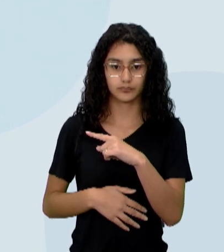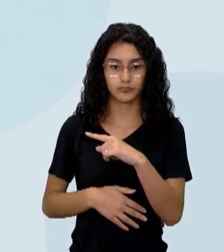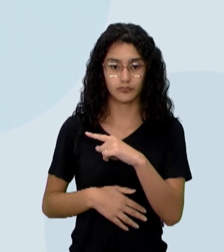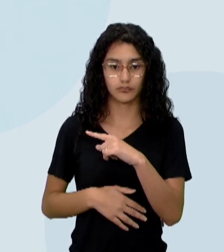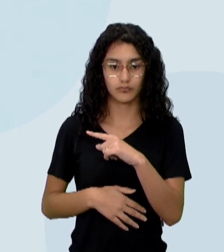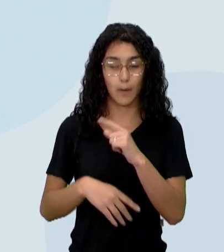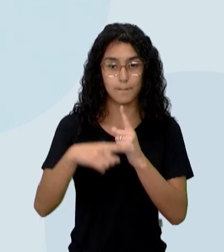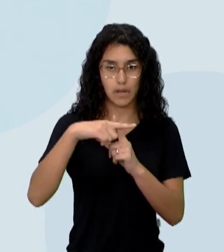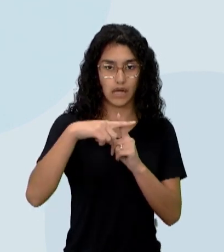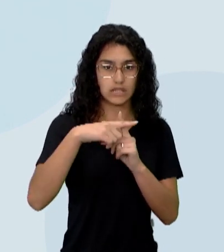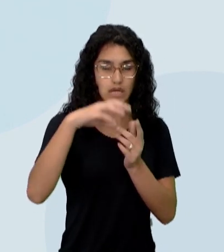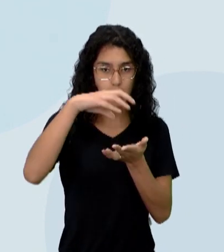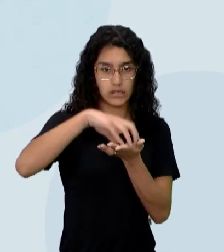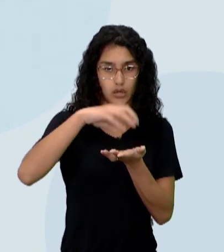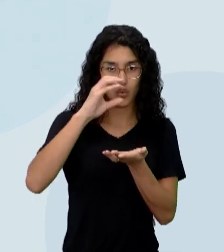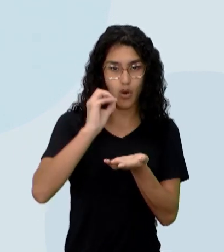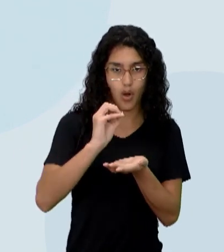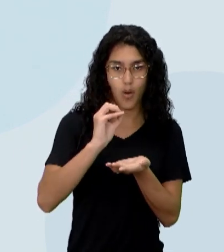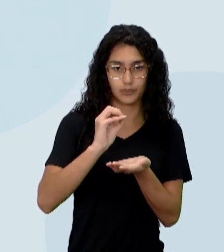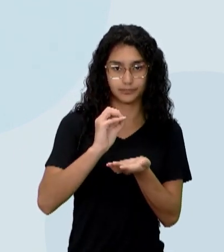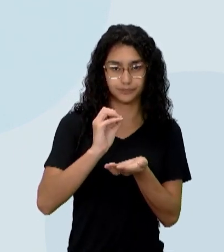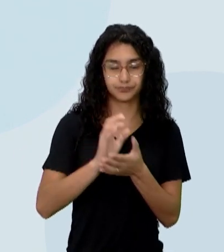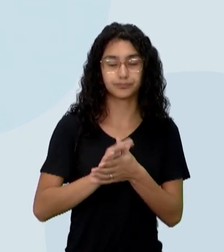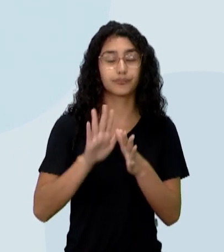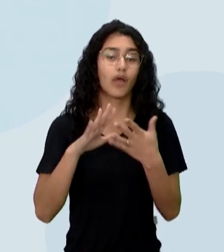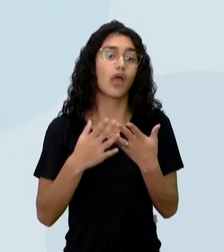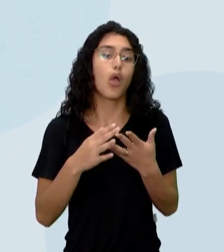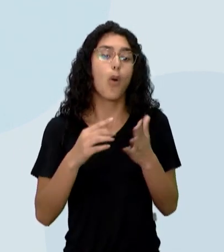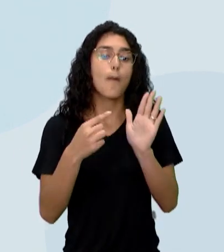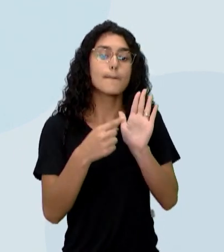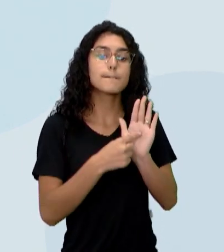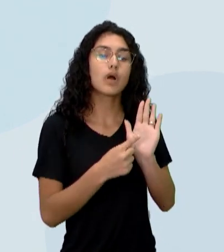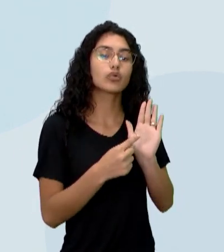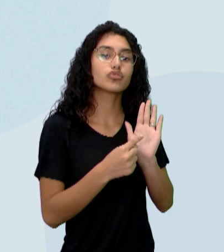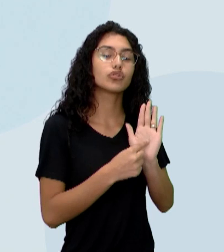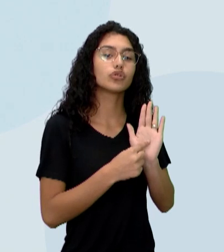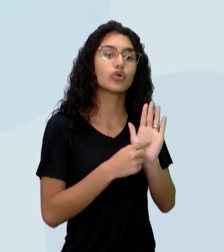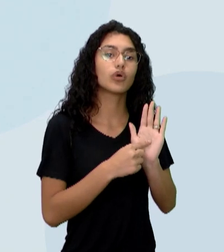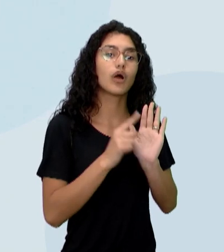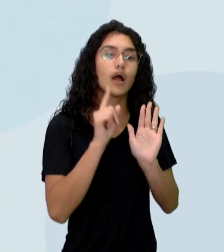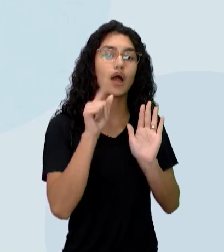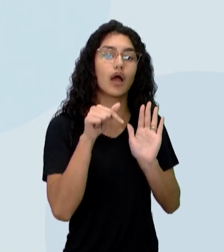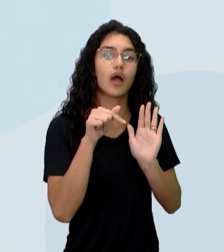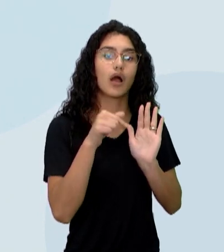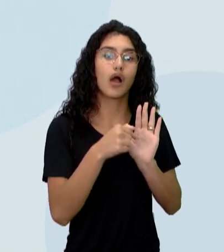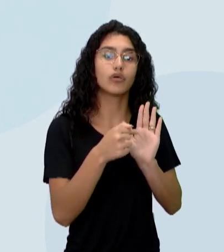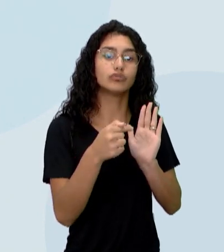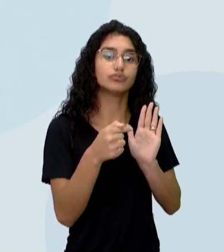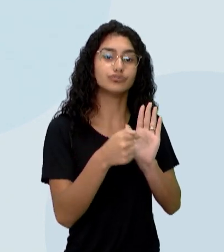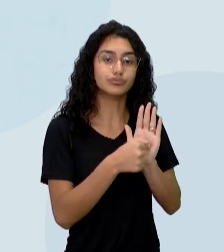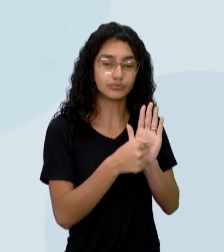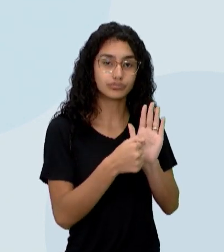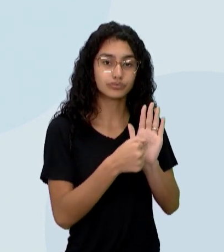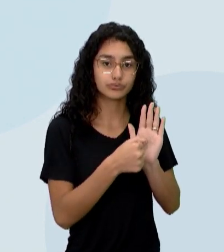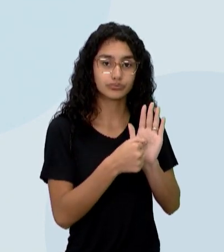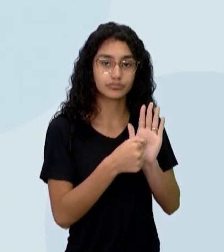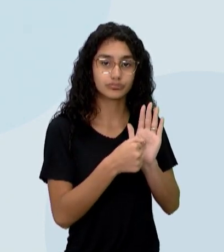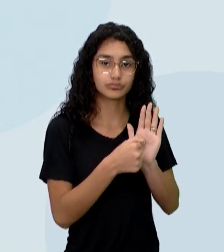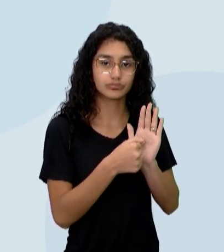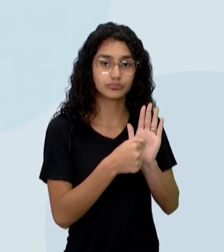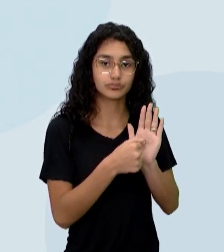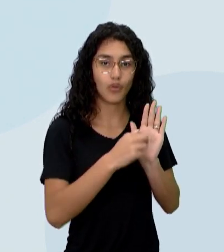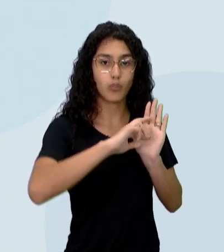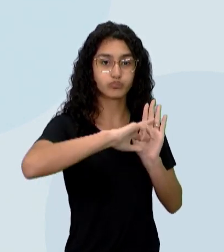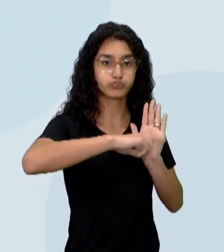de vermelho aí, vamos dizer, gente, que esse pontinho aí seria o furo, né, feito pelo compasso na folha